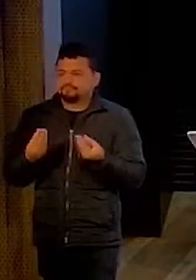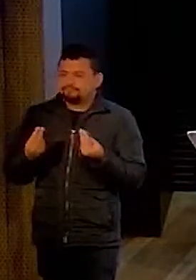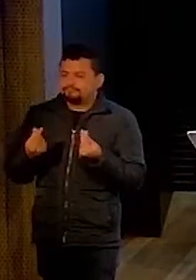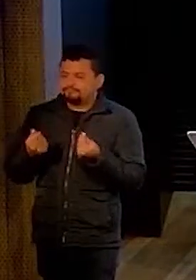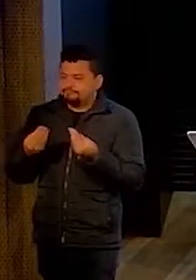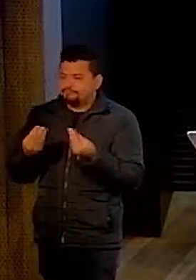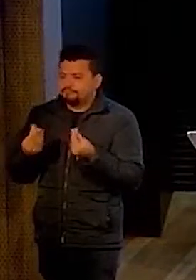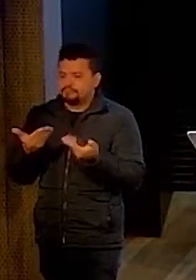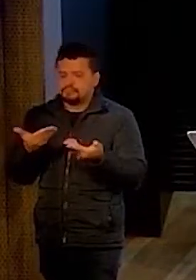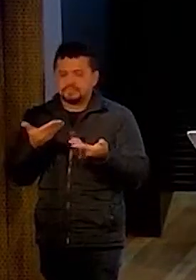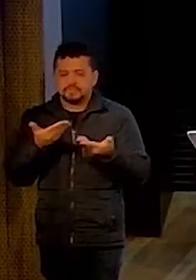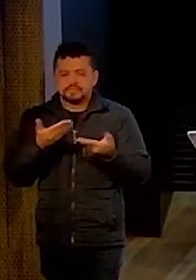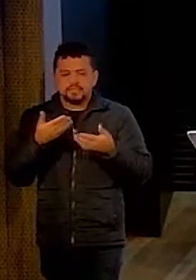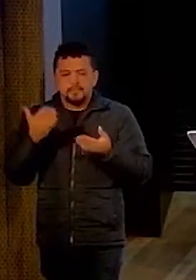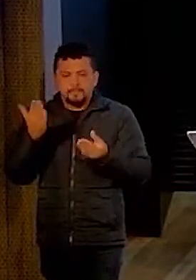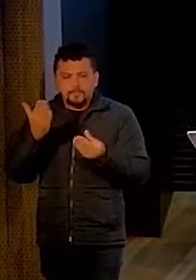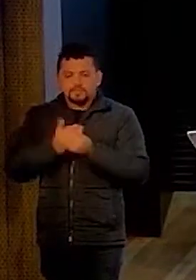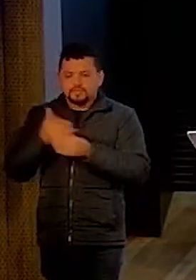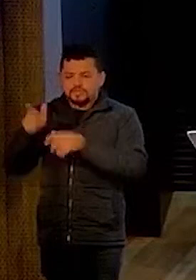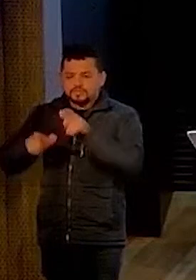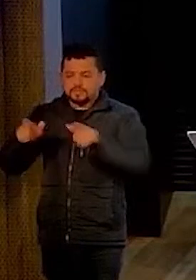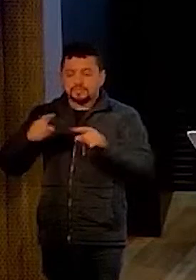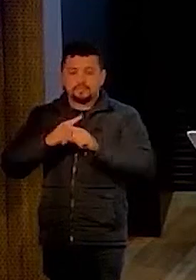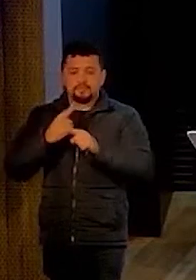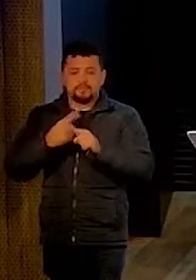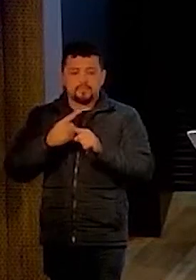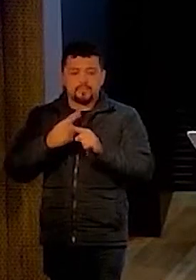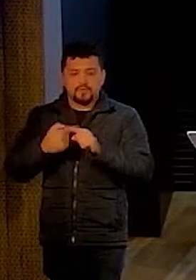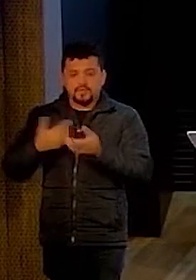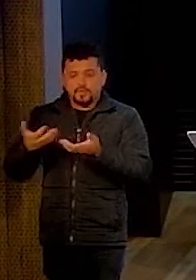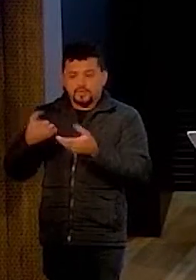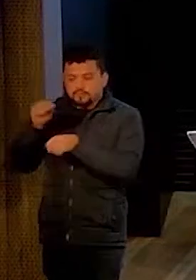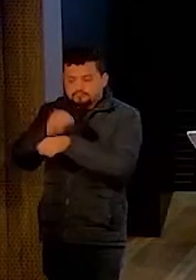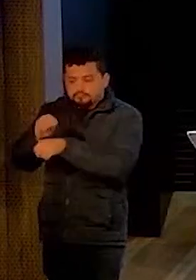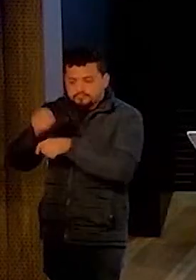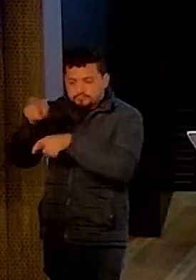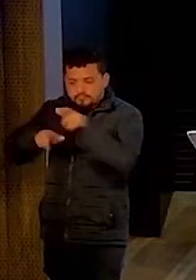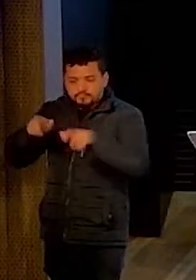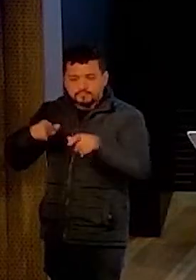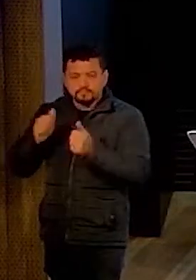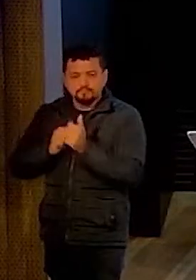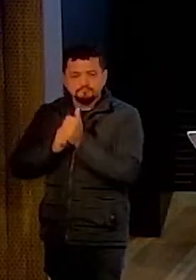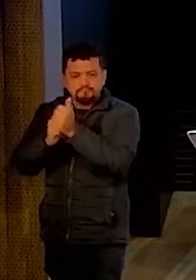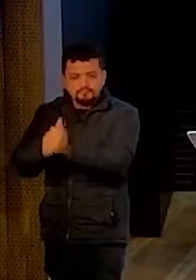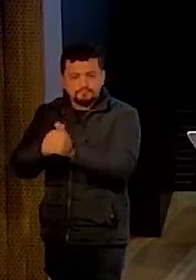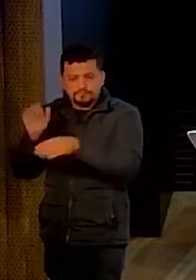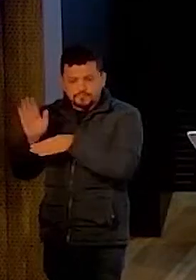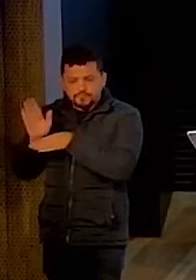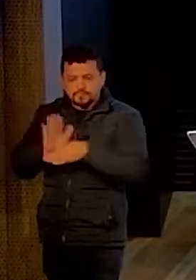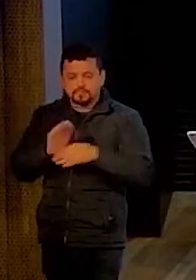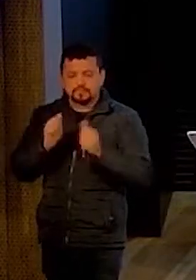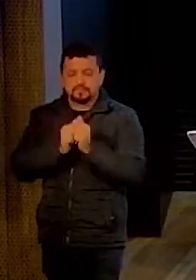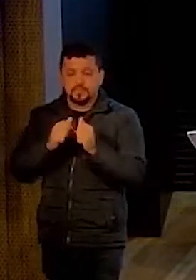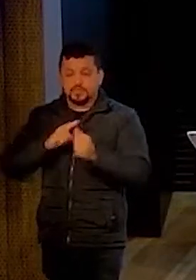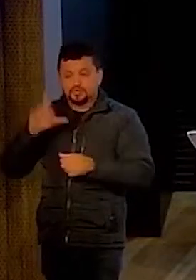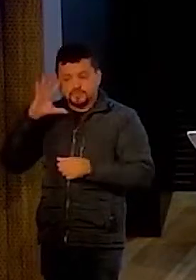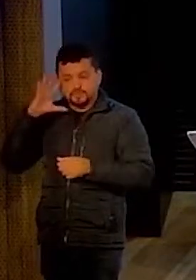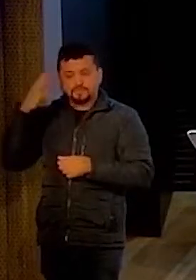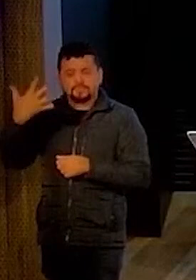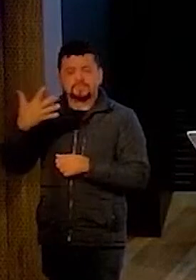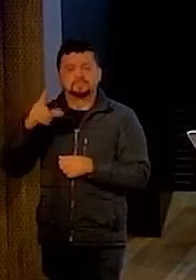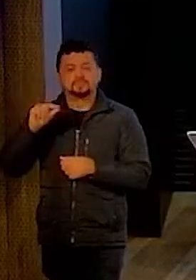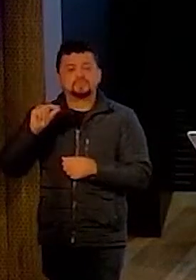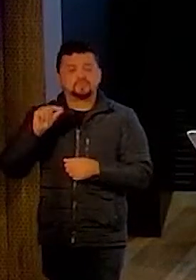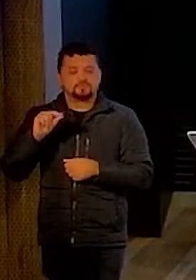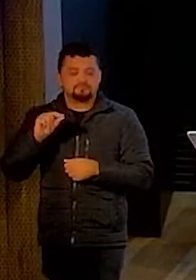porque eu queria cuidar da vida daqueles que eu caminhei e ajudei a caminhar tomei uma decisão na minha vida